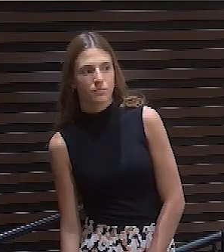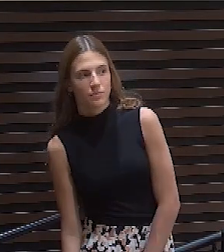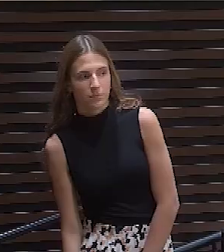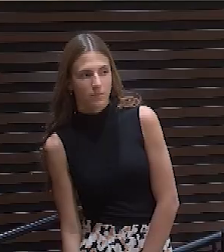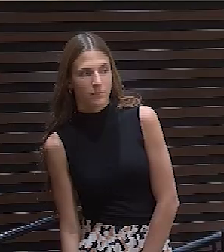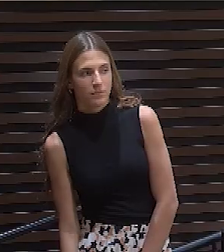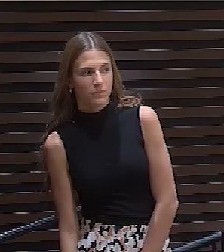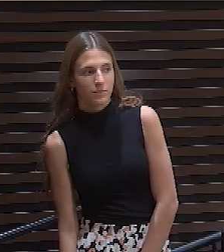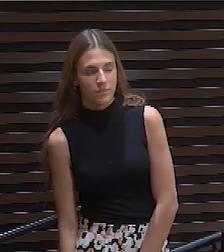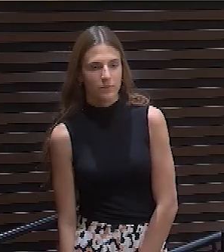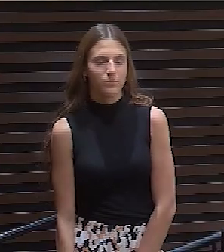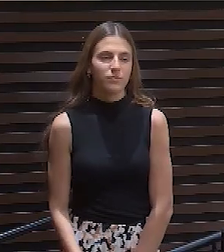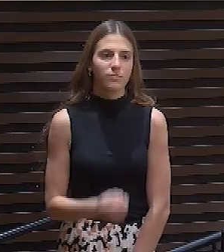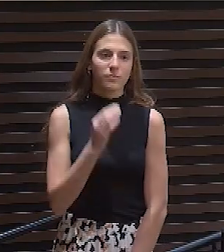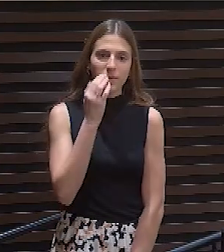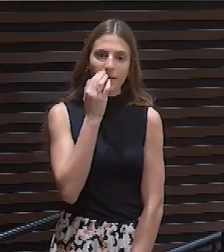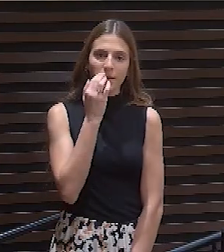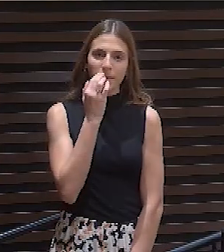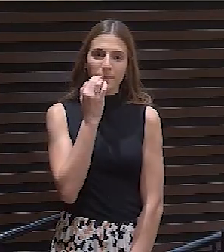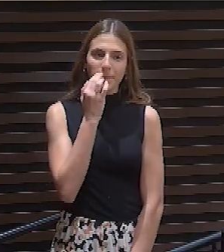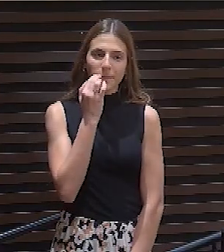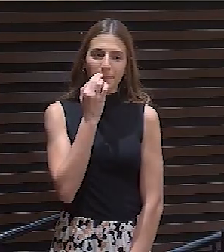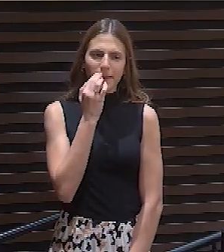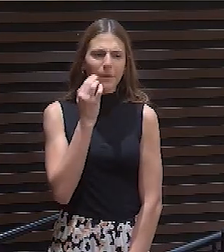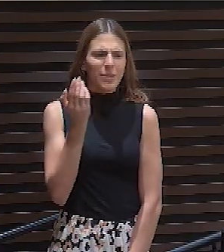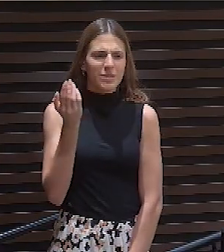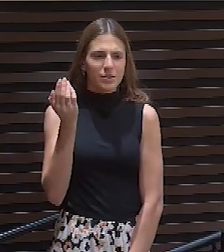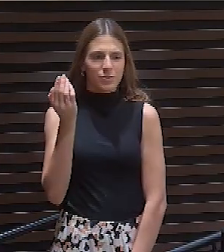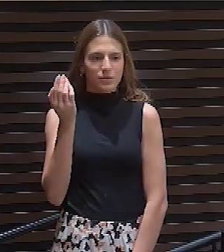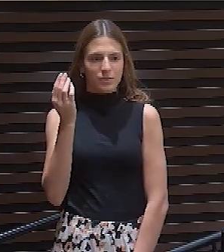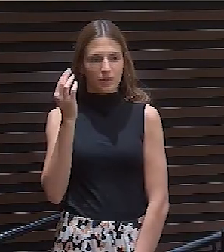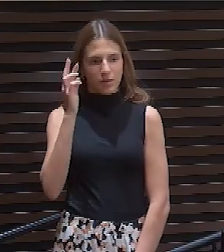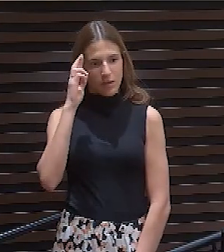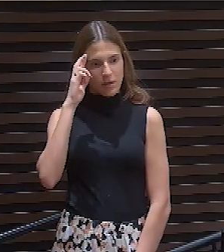do general celestial. Eu e você.